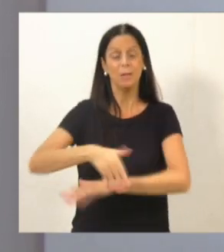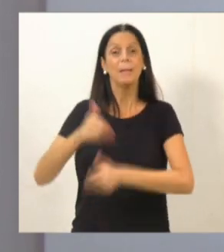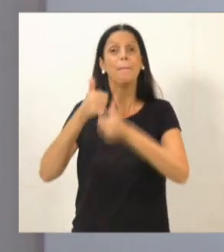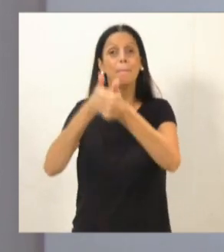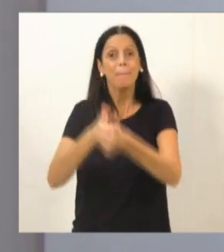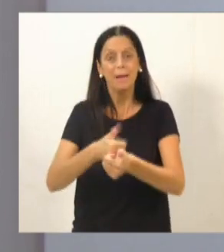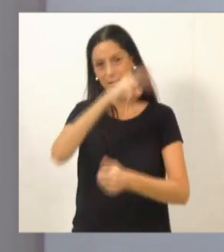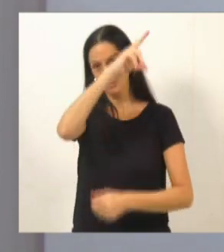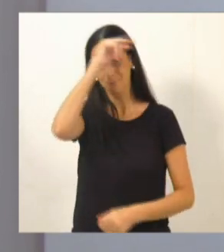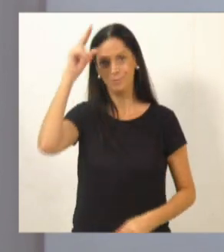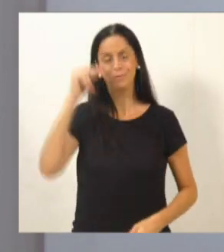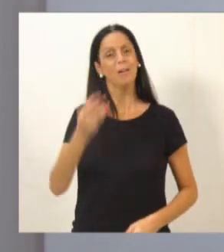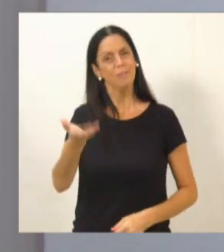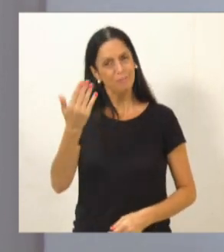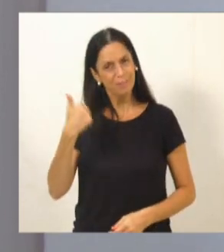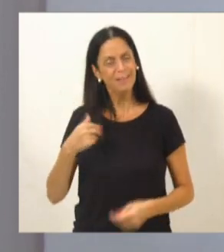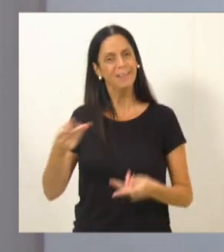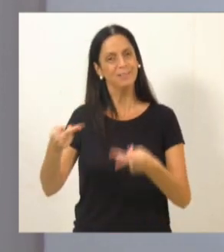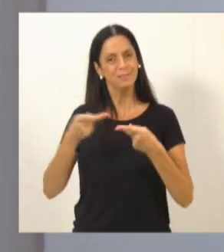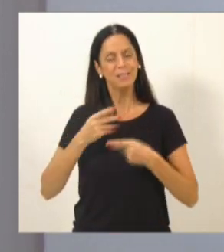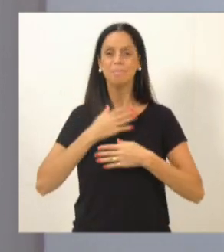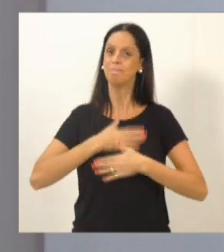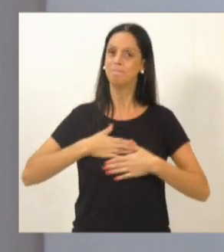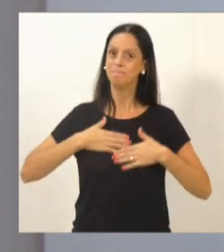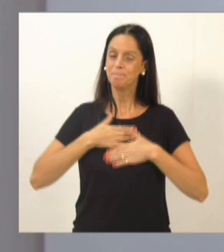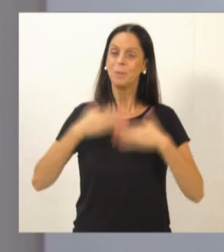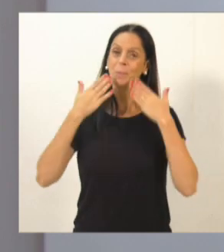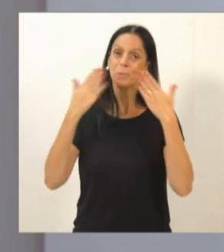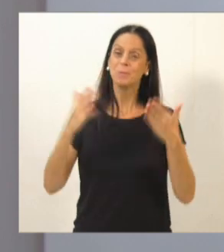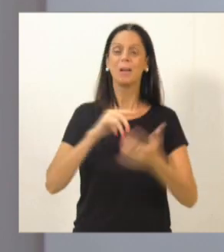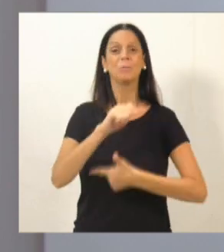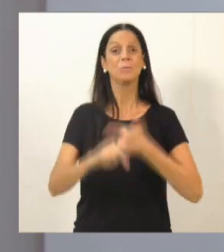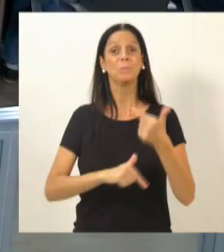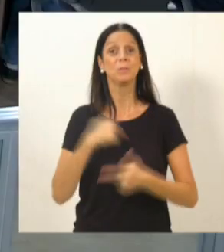nos visitem, será uma satisfação mostrar o trabalho que a gente faz. Muito obrigado.